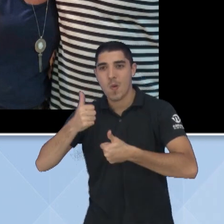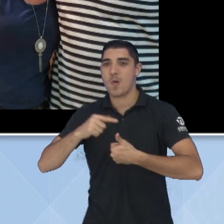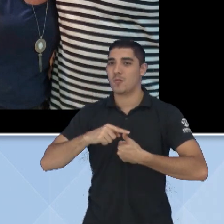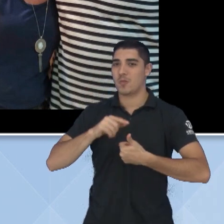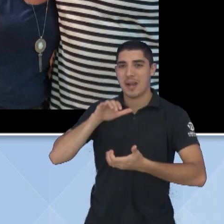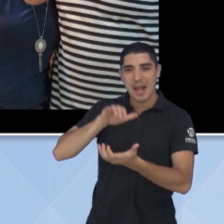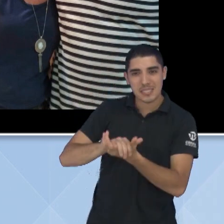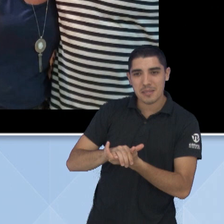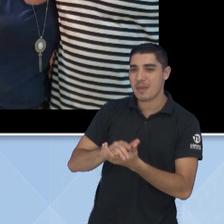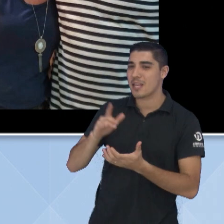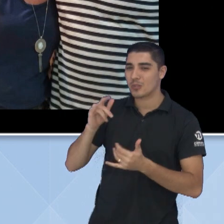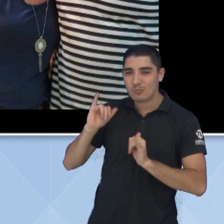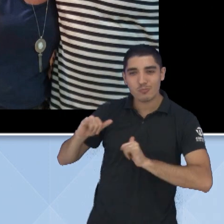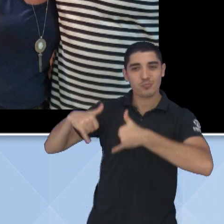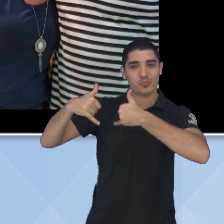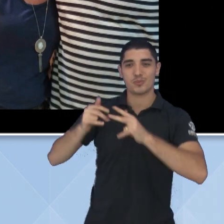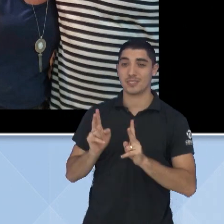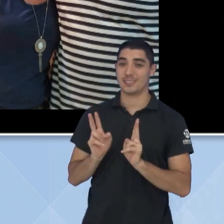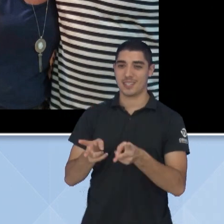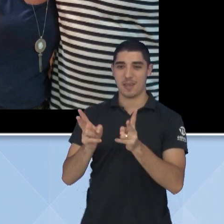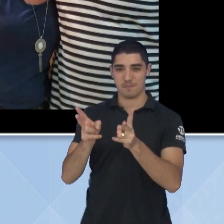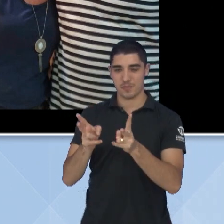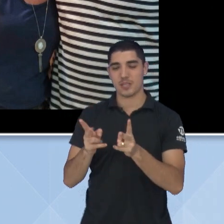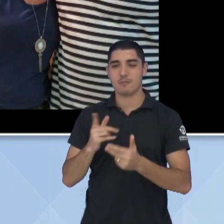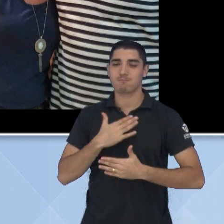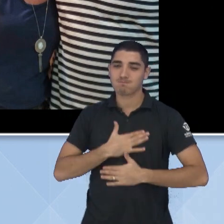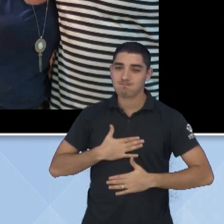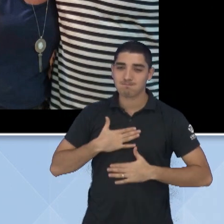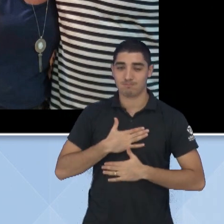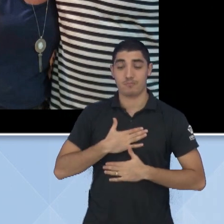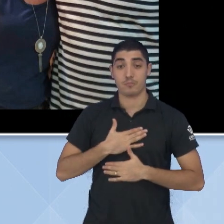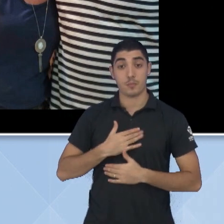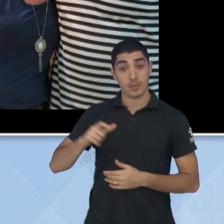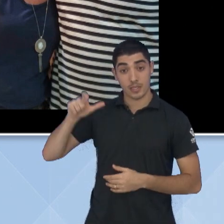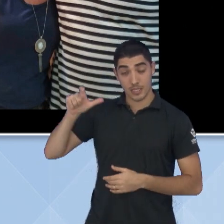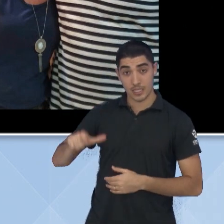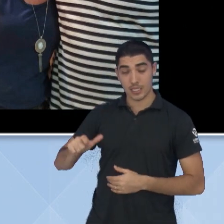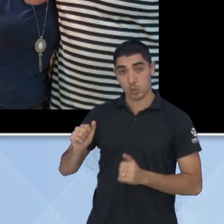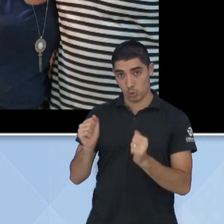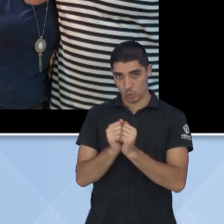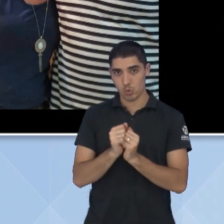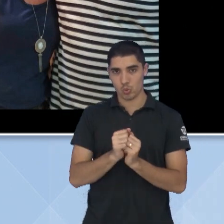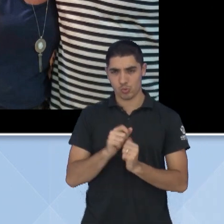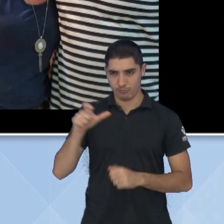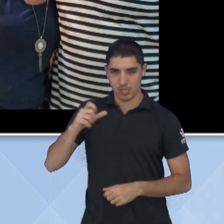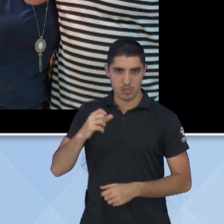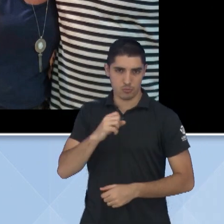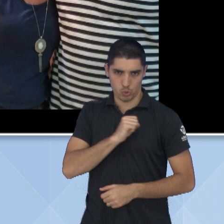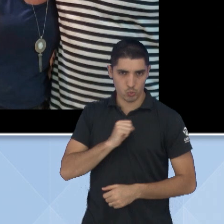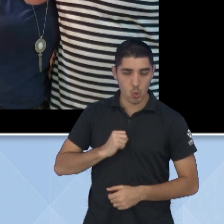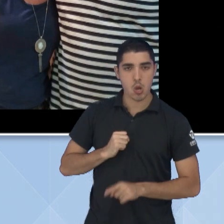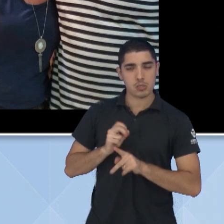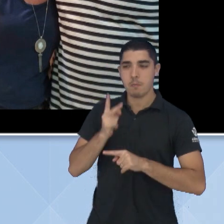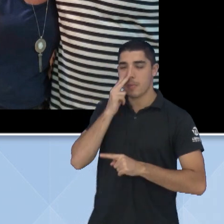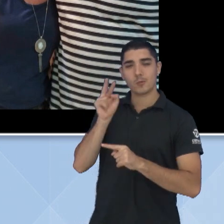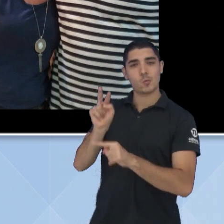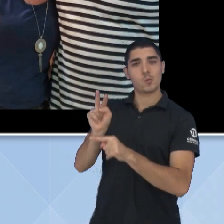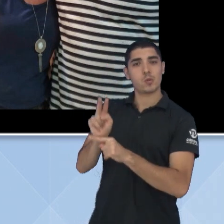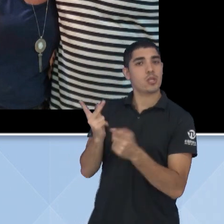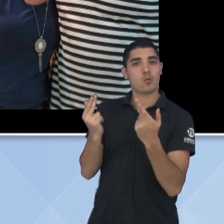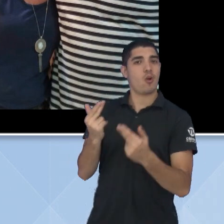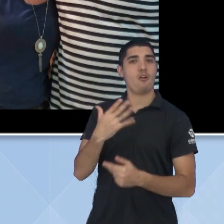com um enorme prazer por estar prestigiando. Com os genros, sempre portou-se como pai e como um